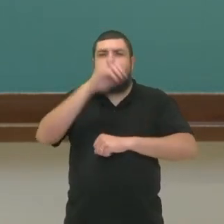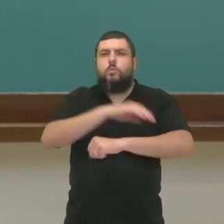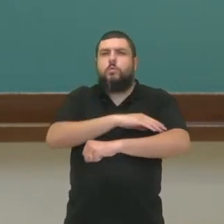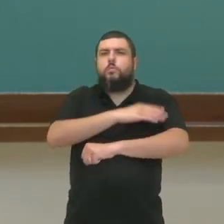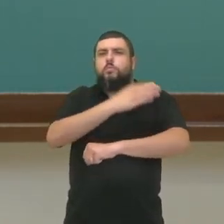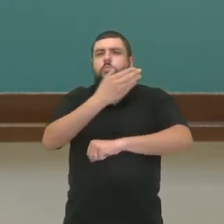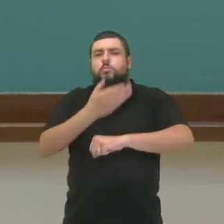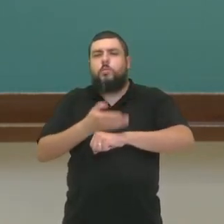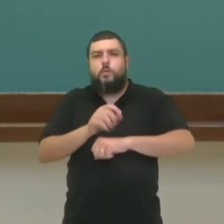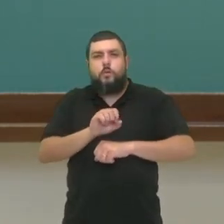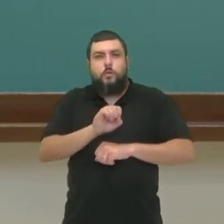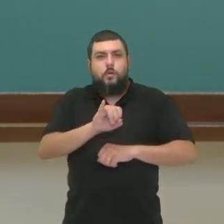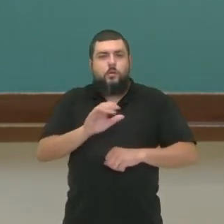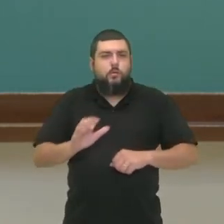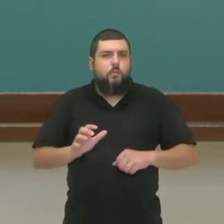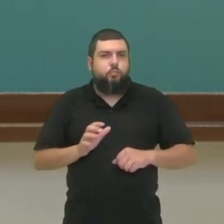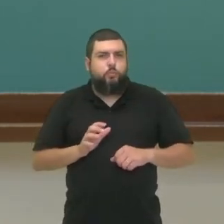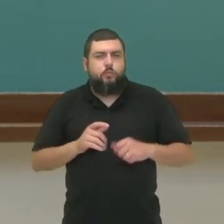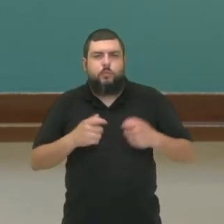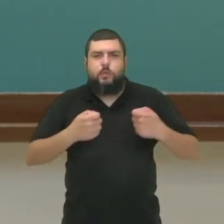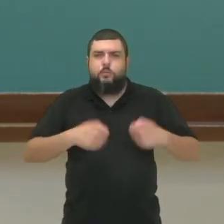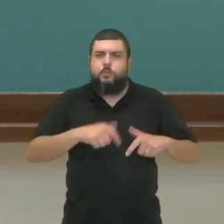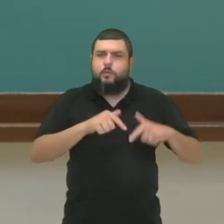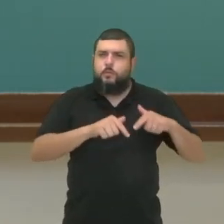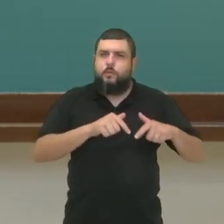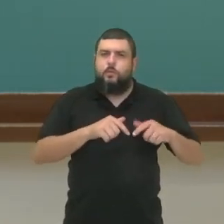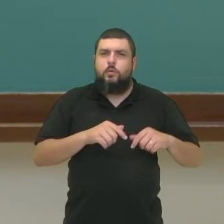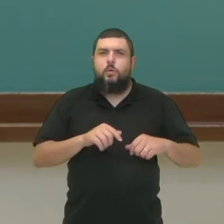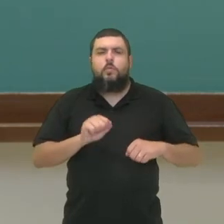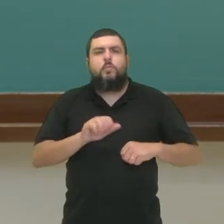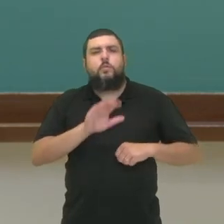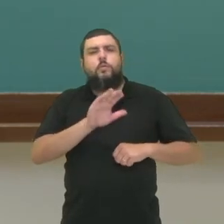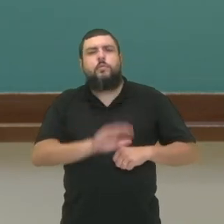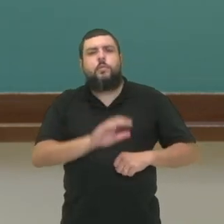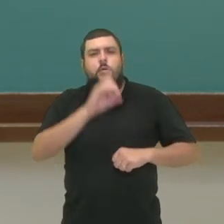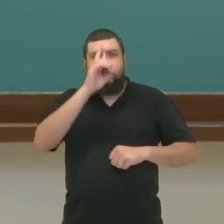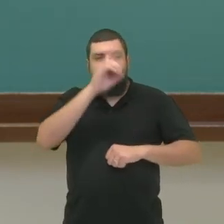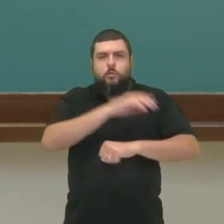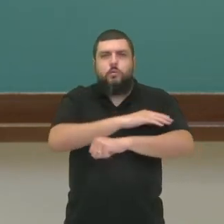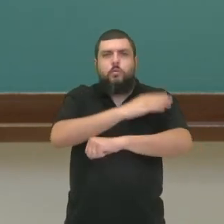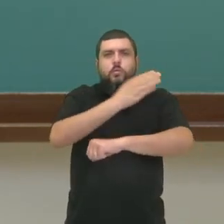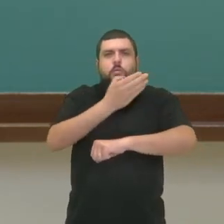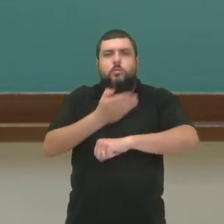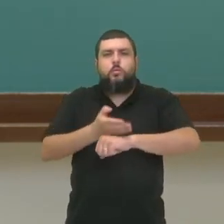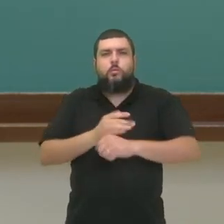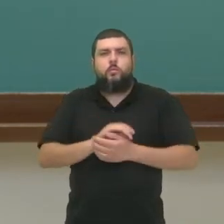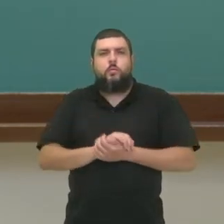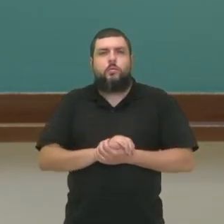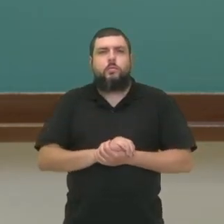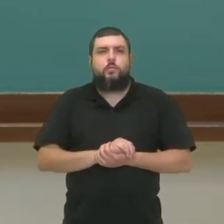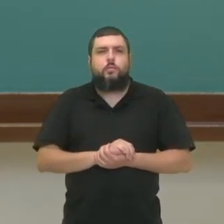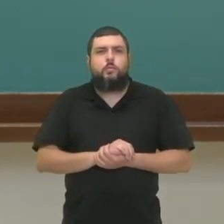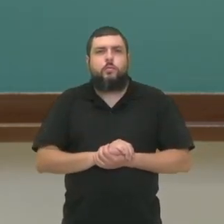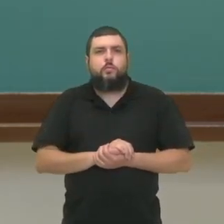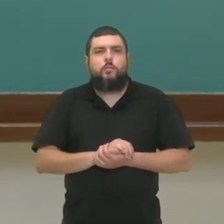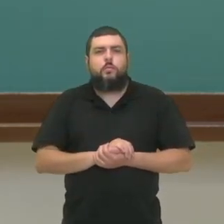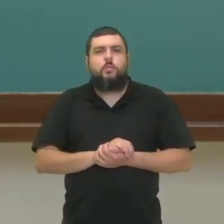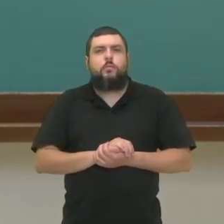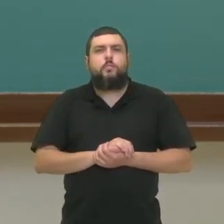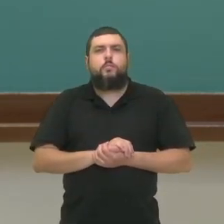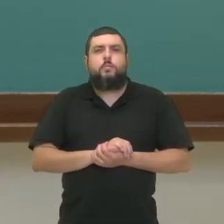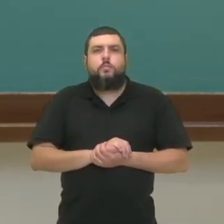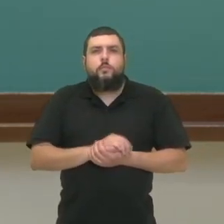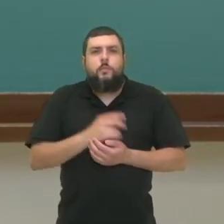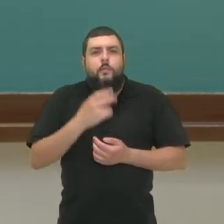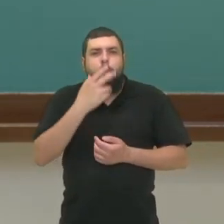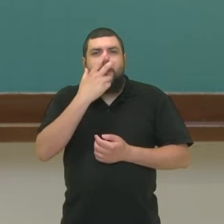patrício rico, que não precisasse trabalhar, poderia passar lá o dia. Também era uma espécie de com muito cuidado, né, com esse